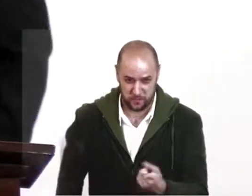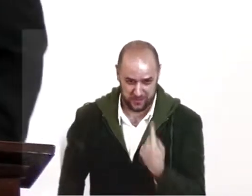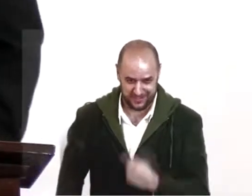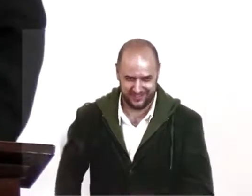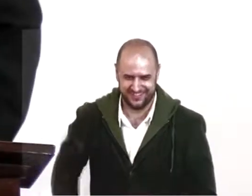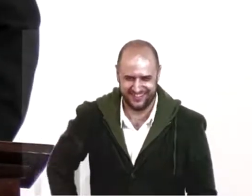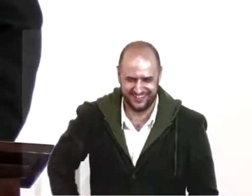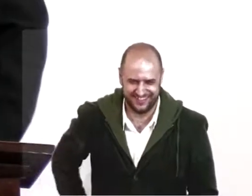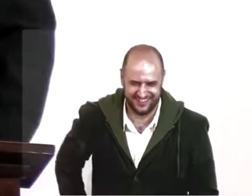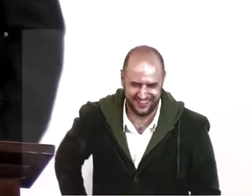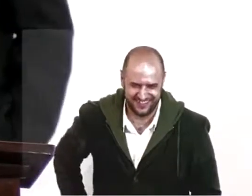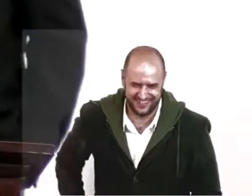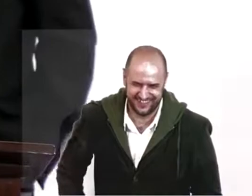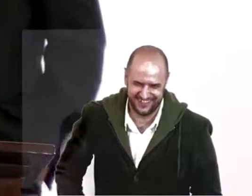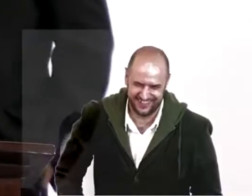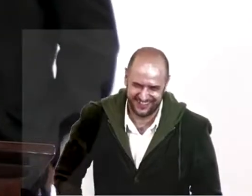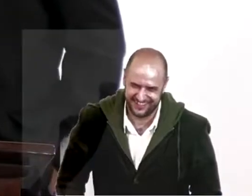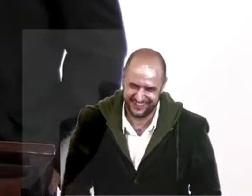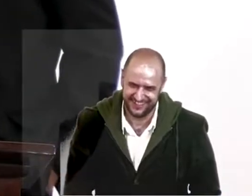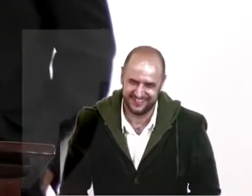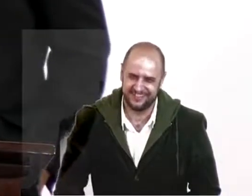Assim nos diz a palavra do Senhor.